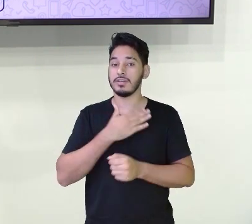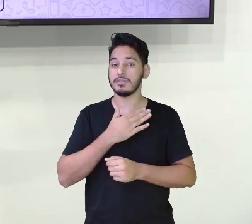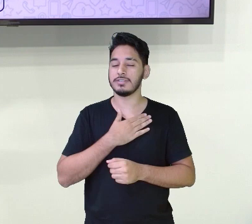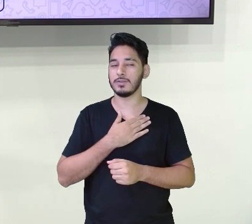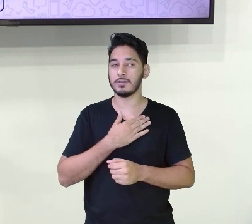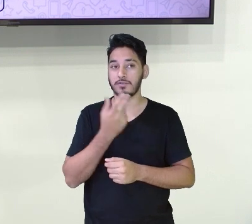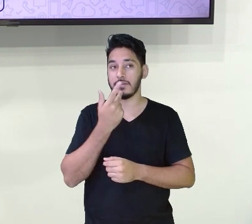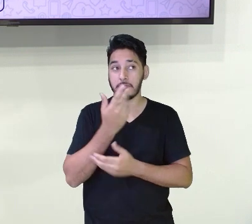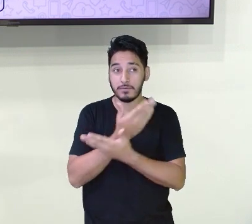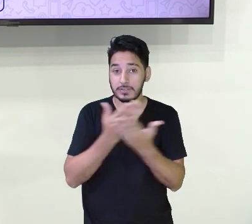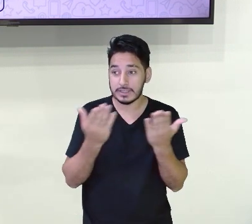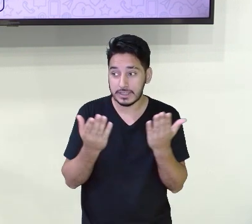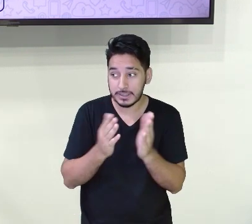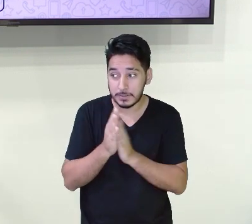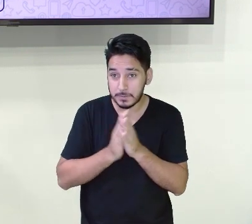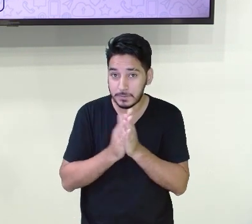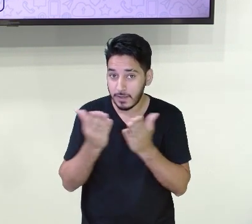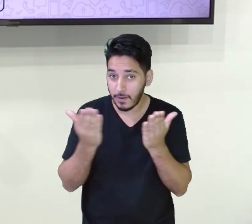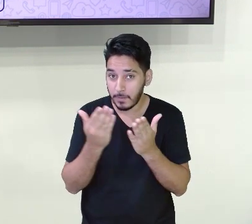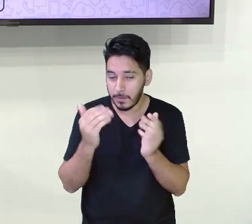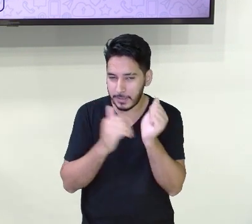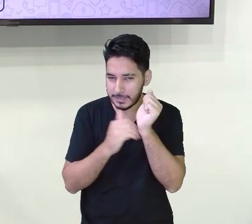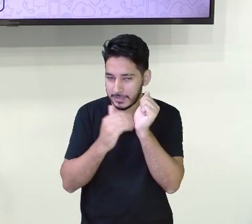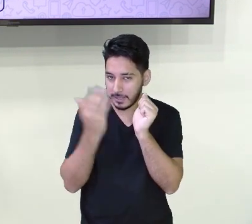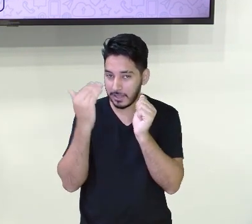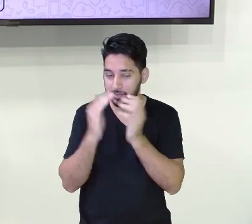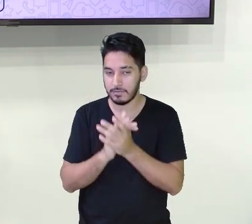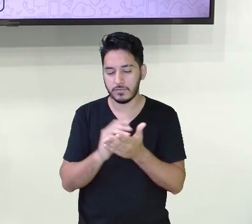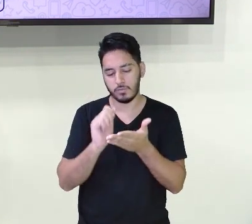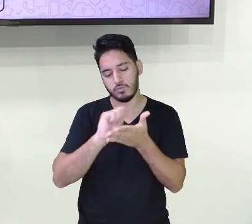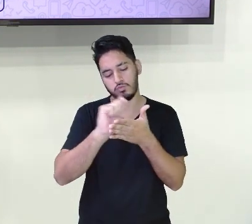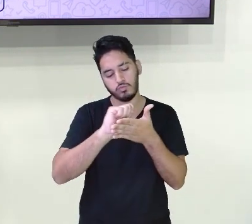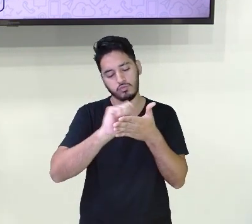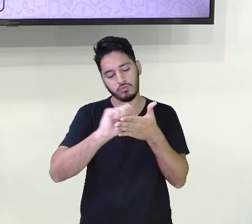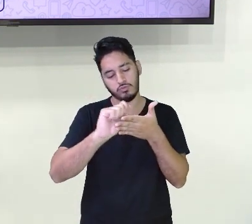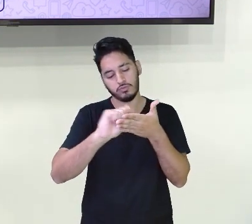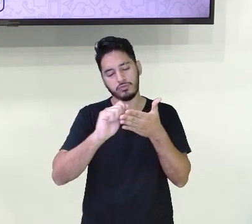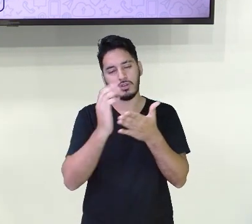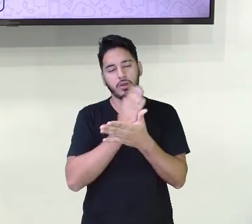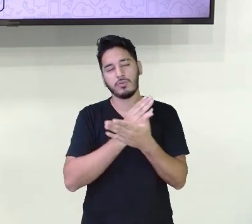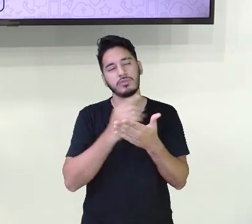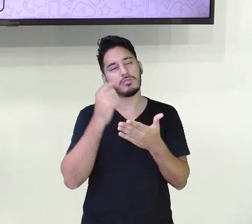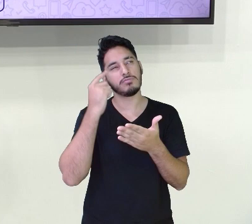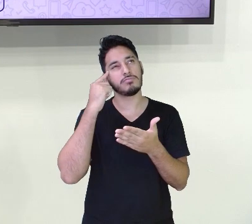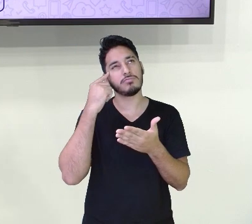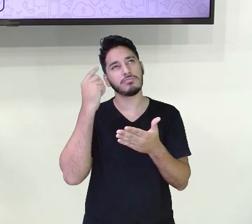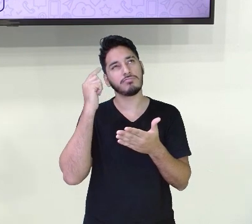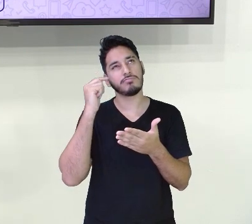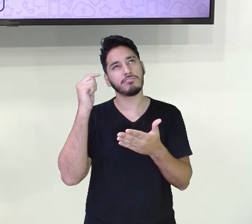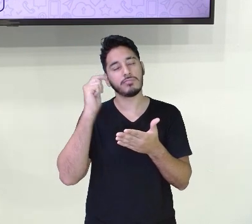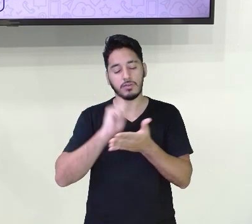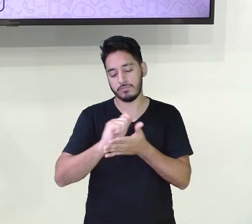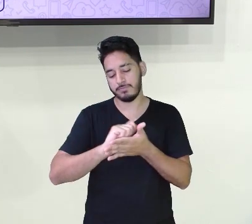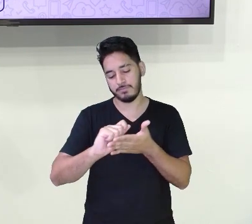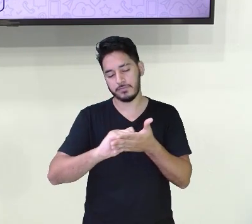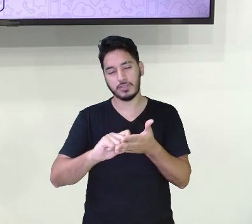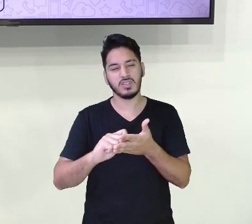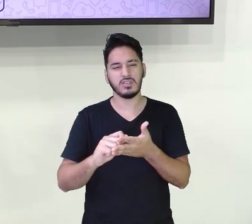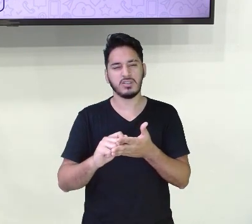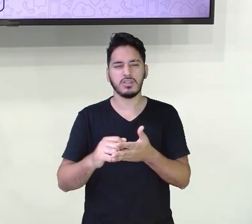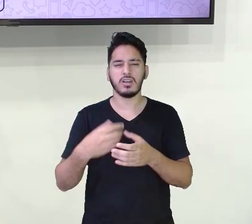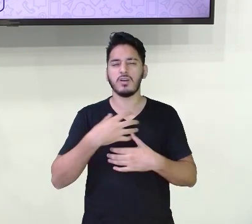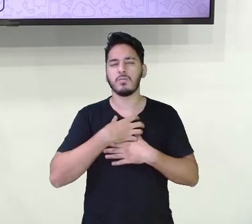revelando aqui em primeira mão para todo mundo. Eu coloco lá nesse caderno algumas impressões, algumas coisas, e tem aquele momento que a gente se sente